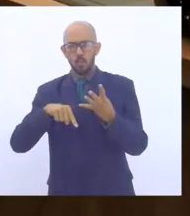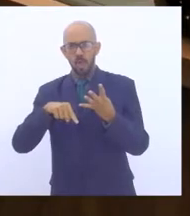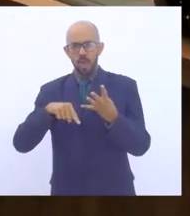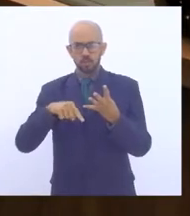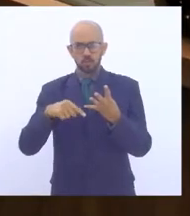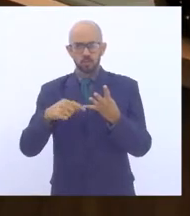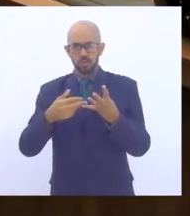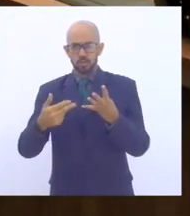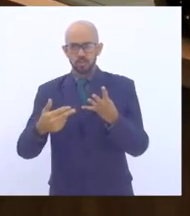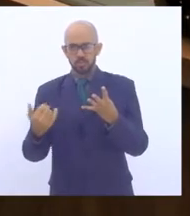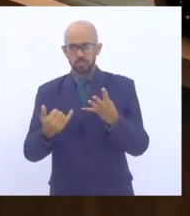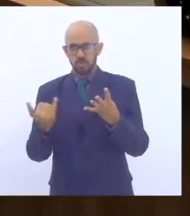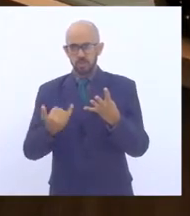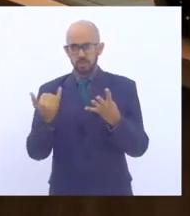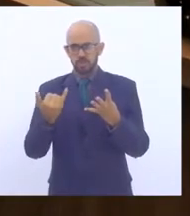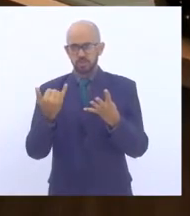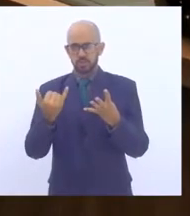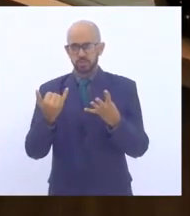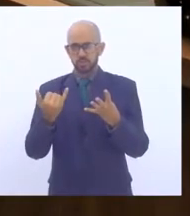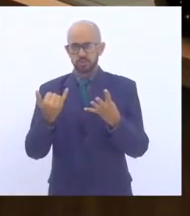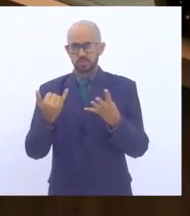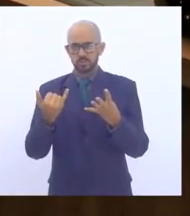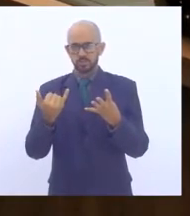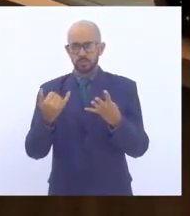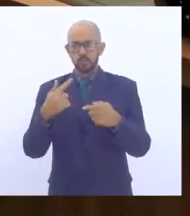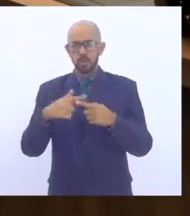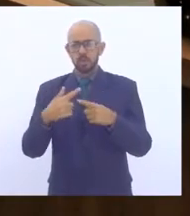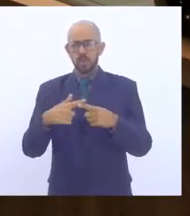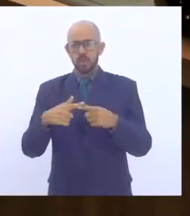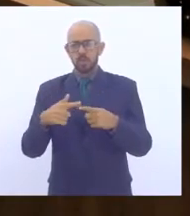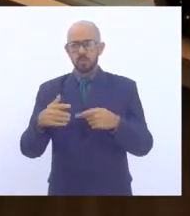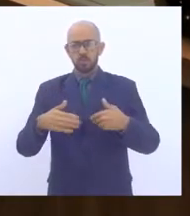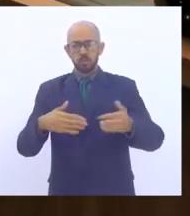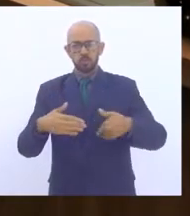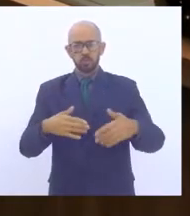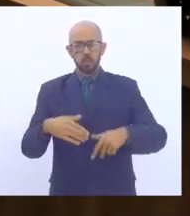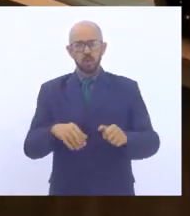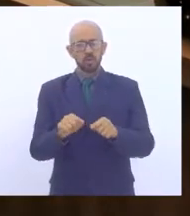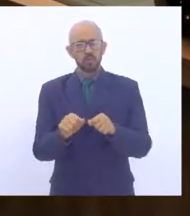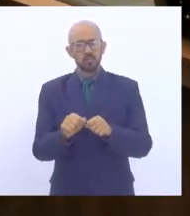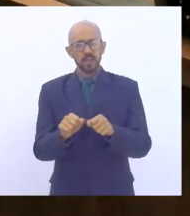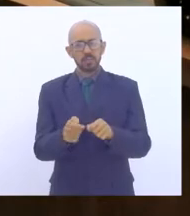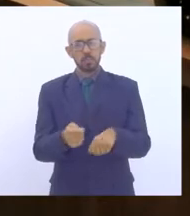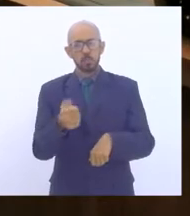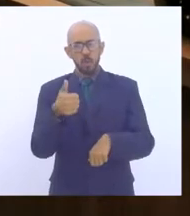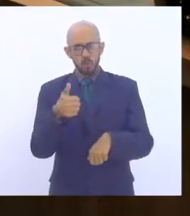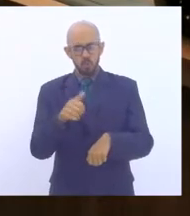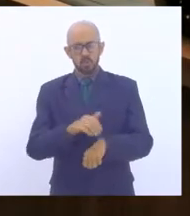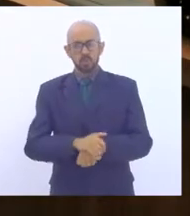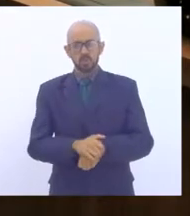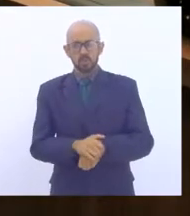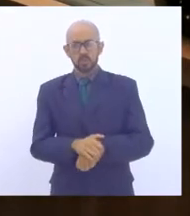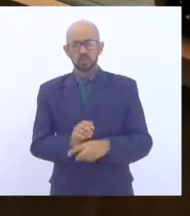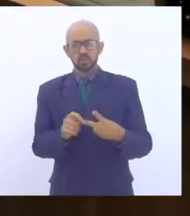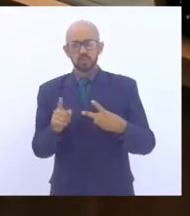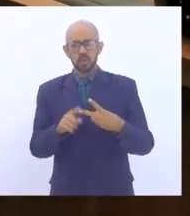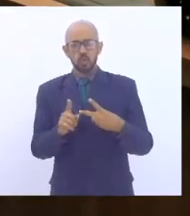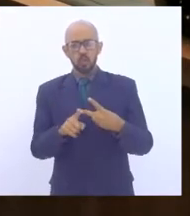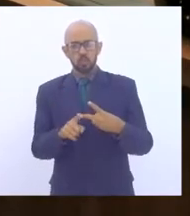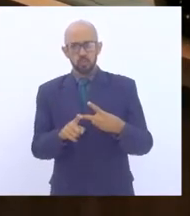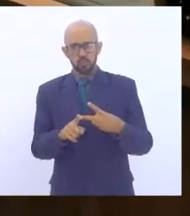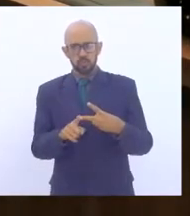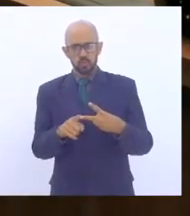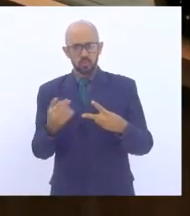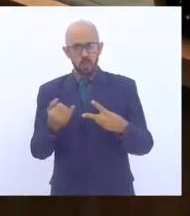variáveis são importantes né primeiro é o pequeno produtor só pode ser aquele que produzem em pequena escala né segundo lugar ou trabalhava importante